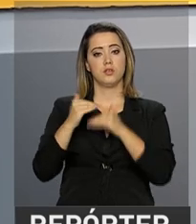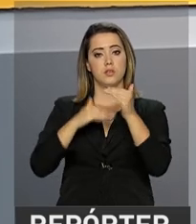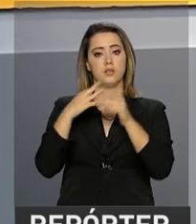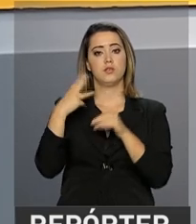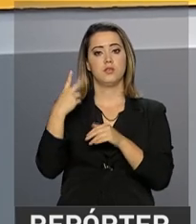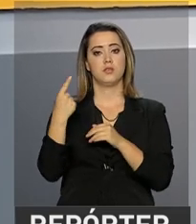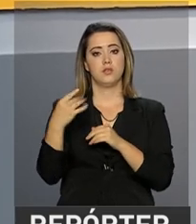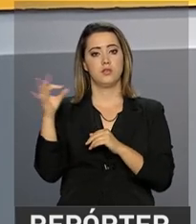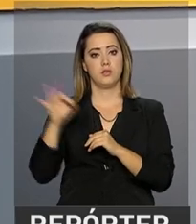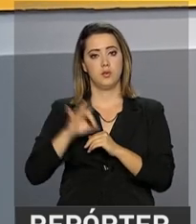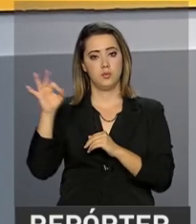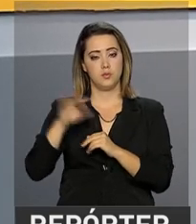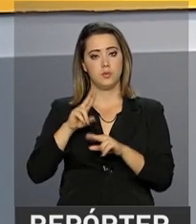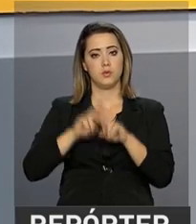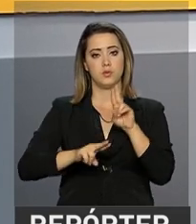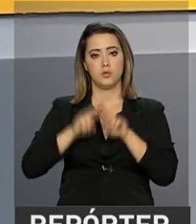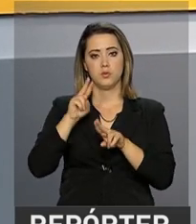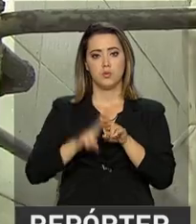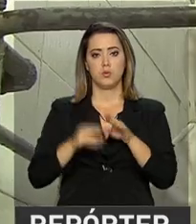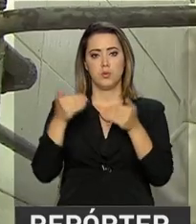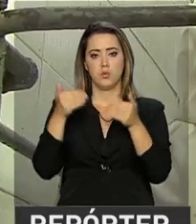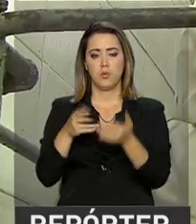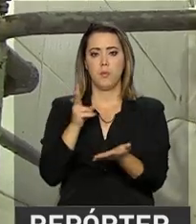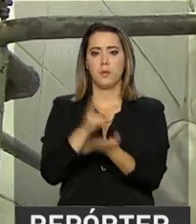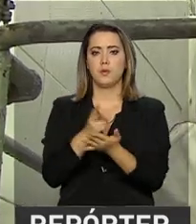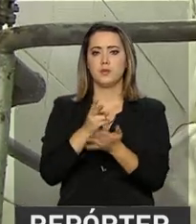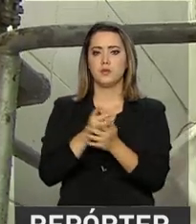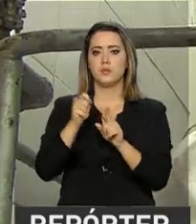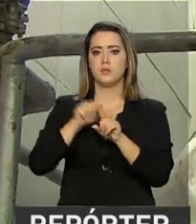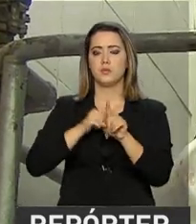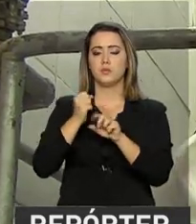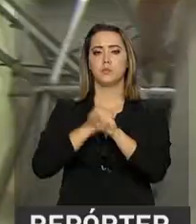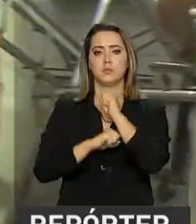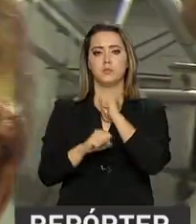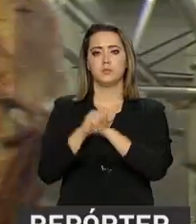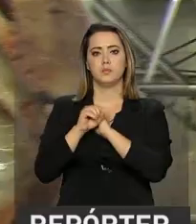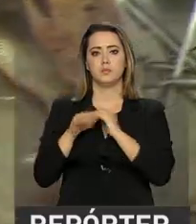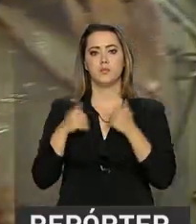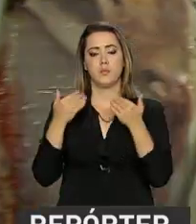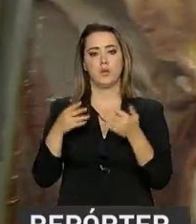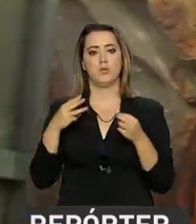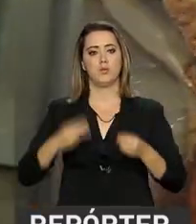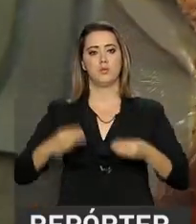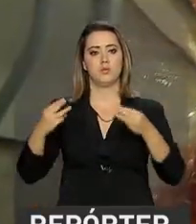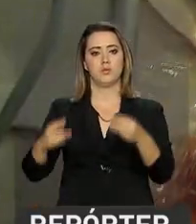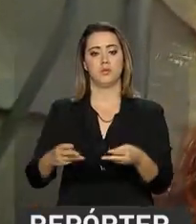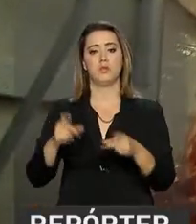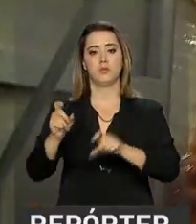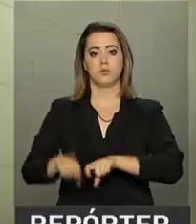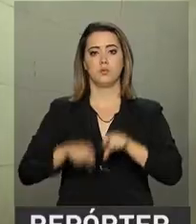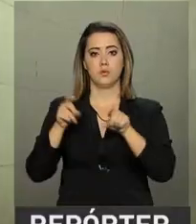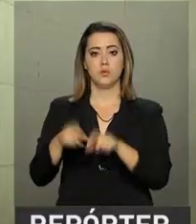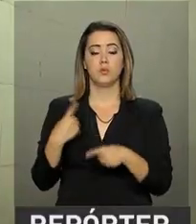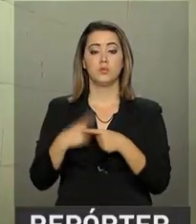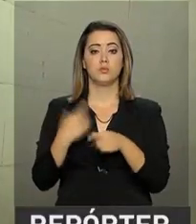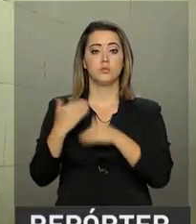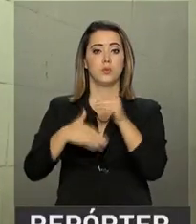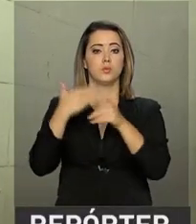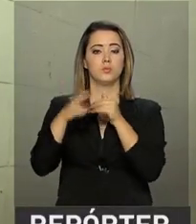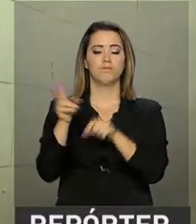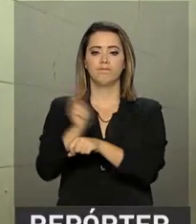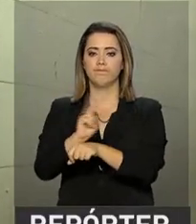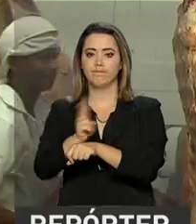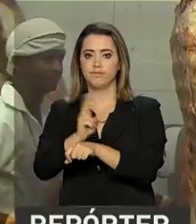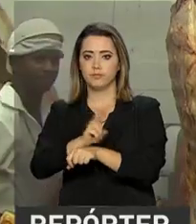31% em junho frente ao mesmo mês do ano passado segundo o Ministério da Agricultura o aumento ocorreu graças ao aumento da